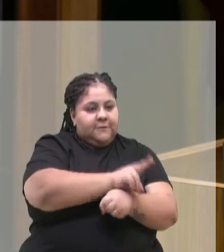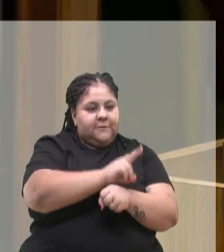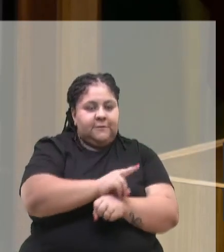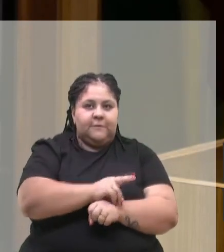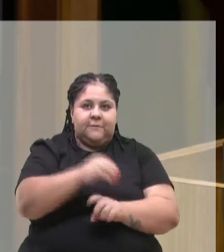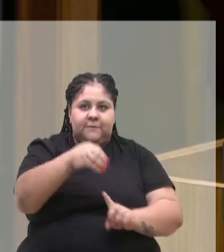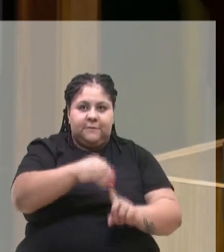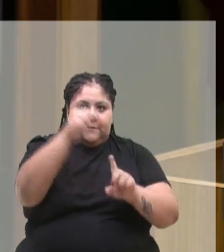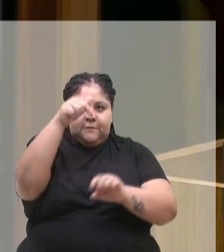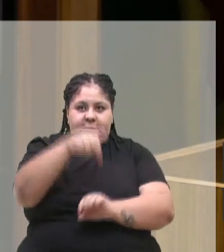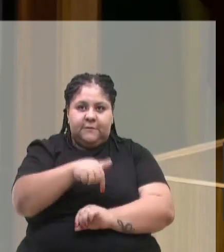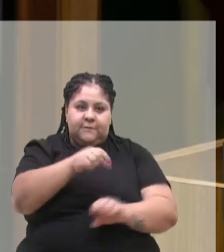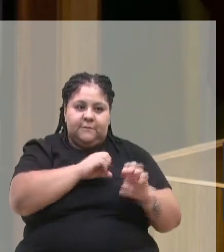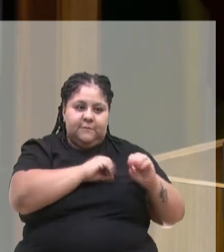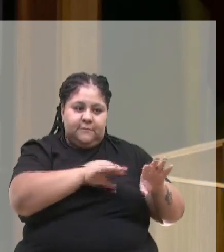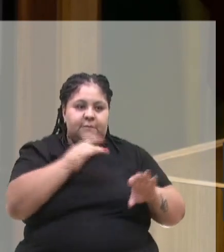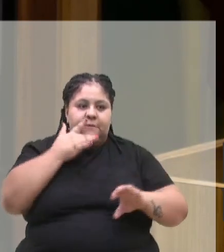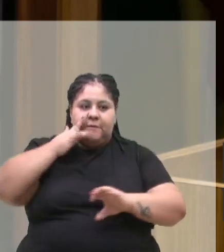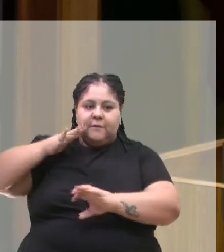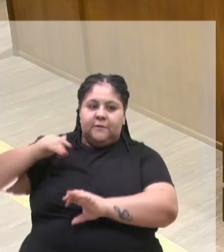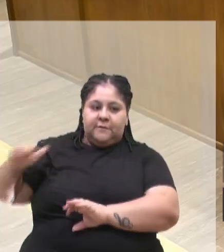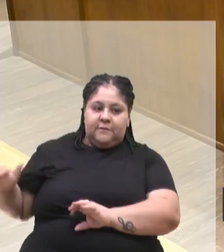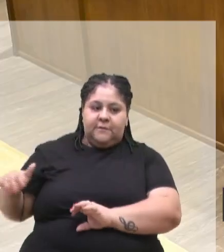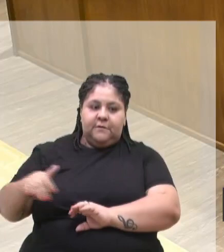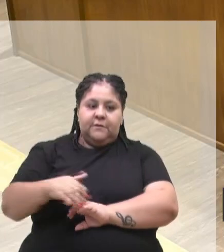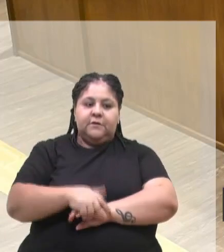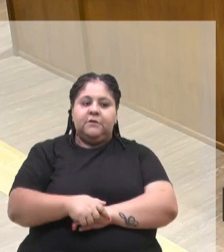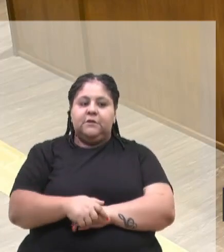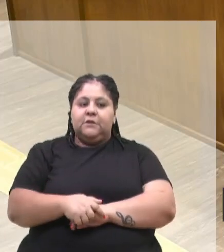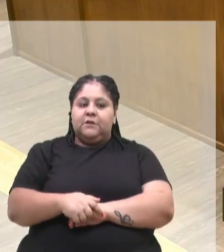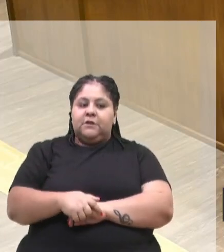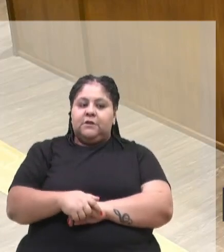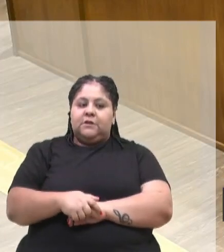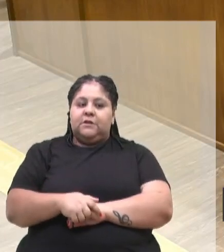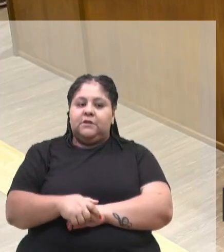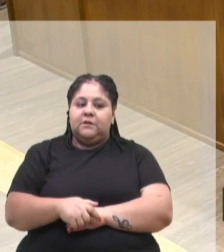fase tão importante que é a da educação infantil. Obrigado, presidente. Obrigada, vereador. Em declaração de